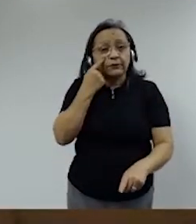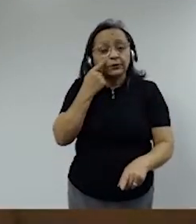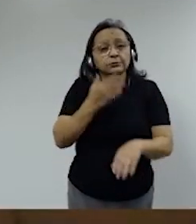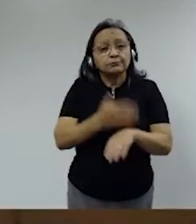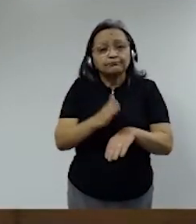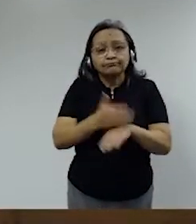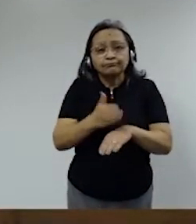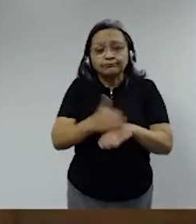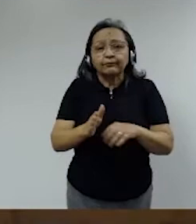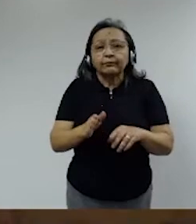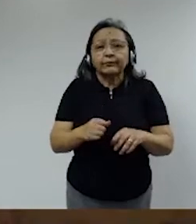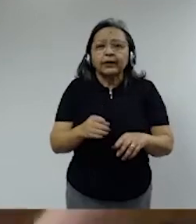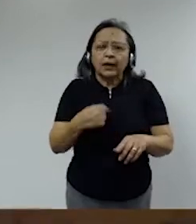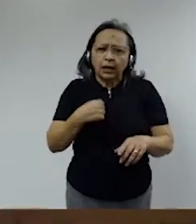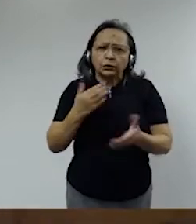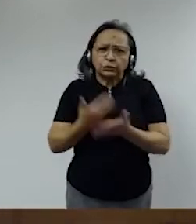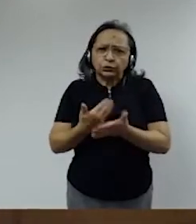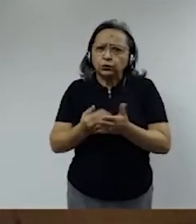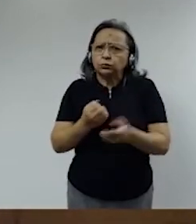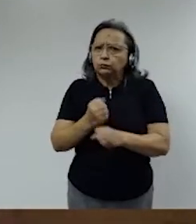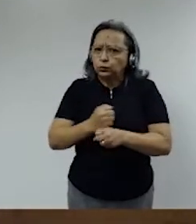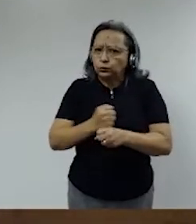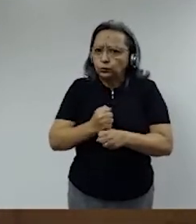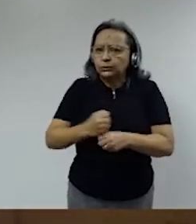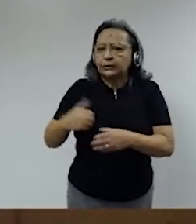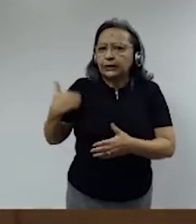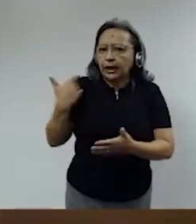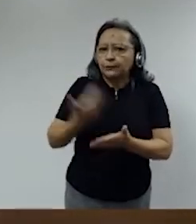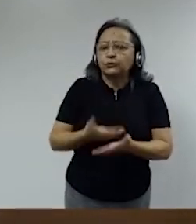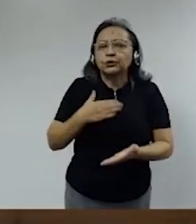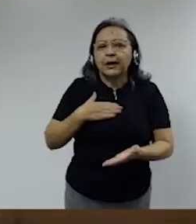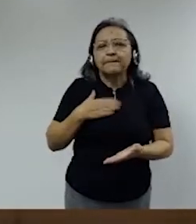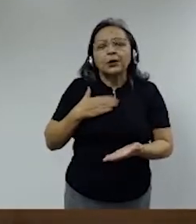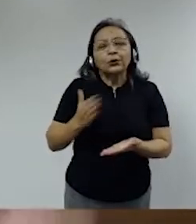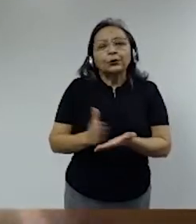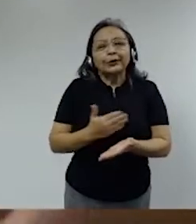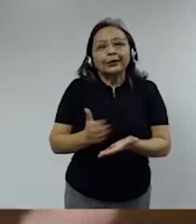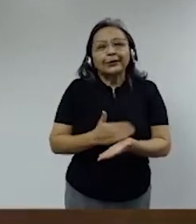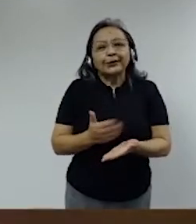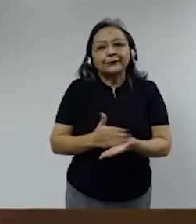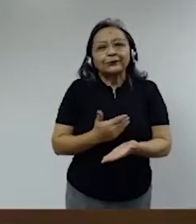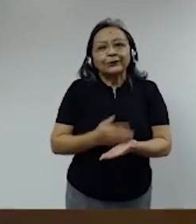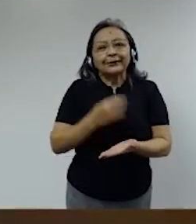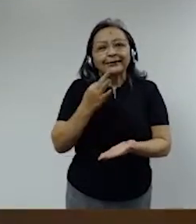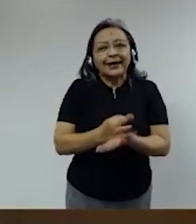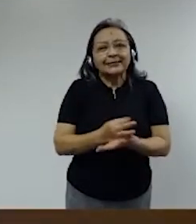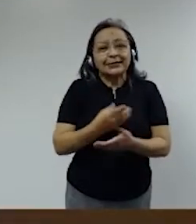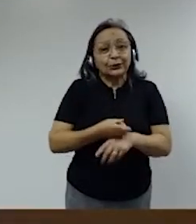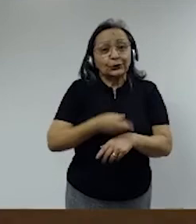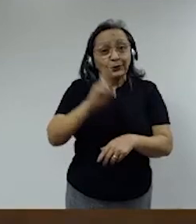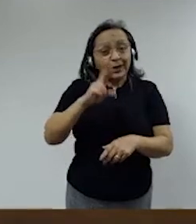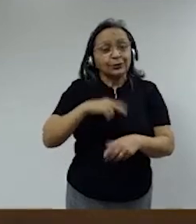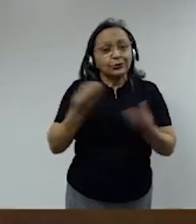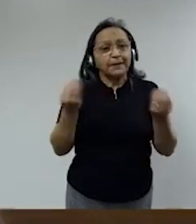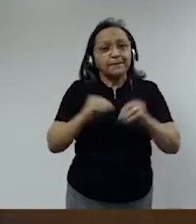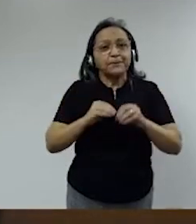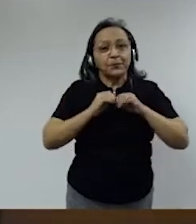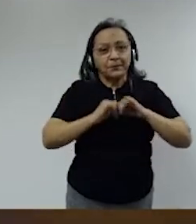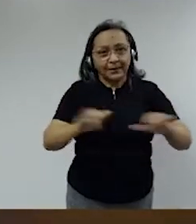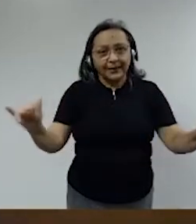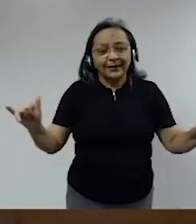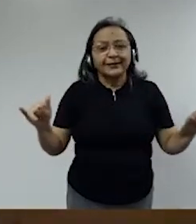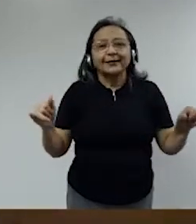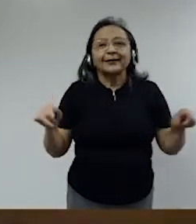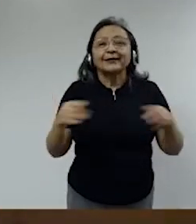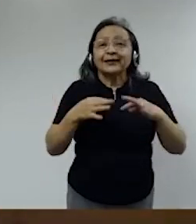eu estudo já há muito tempo e já publiquei um livro sobre isso, foi minha tese do doutorado. É a preocupação em desenvolver aí, e a tecnologia